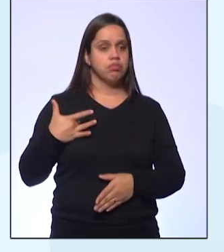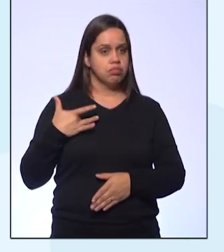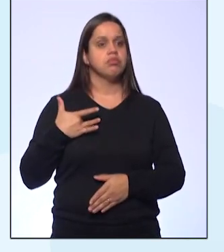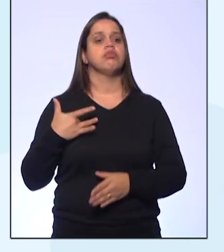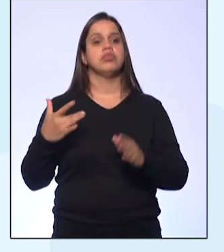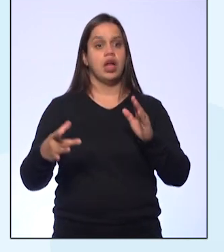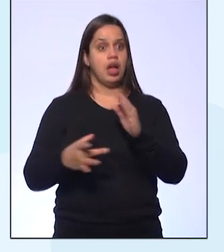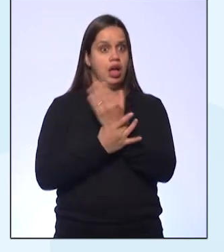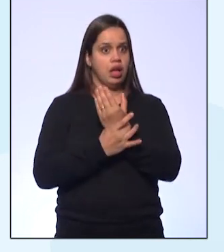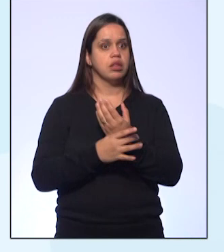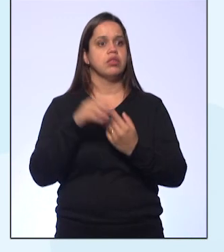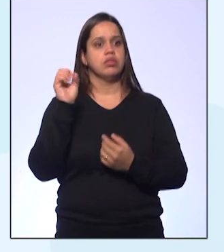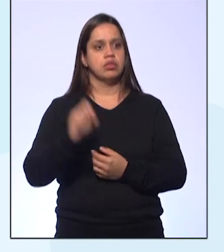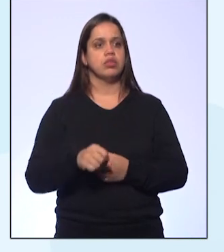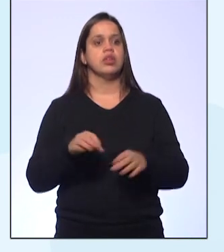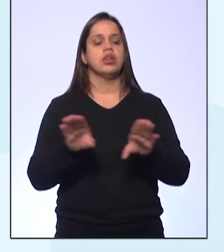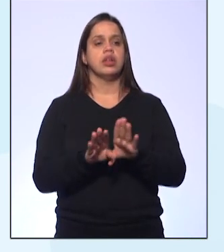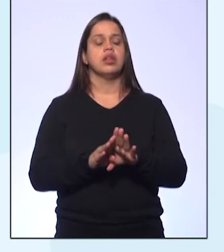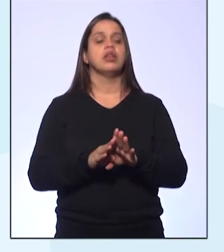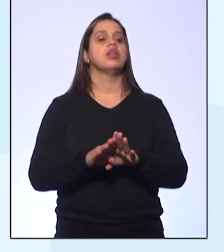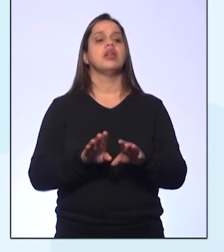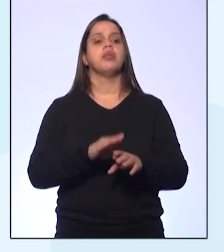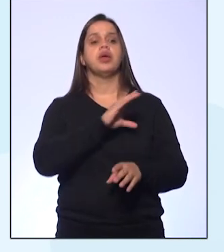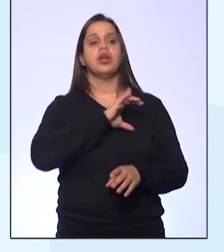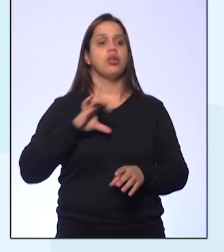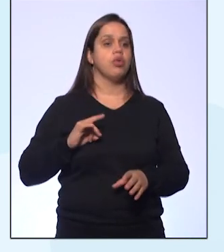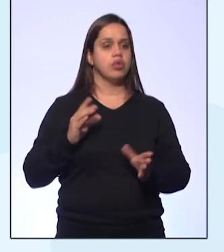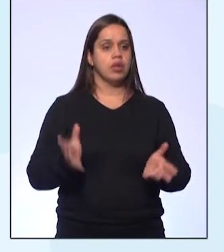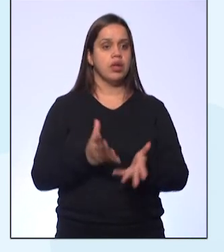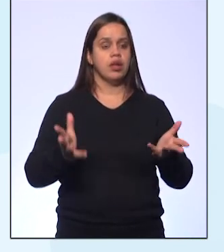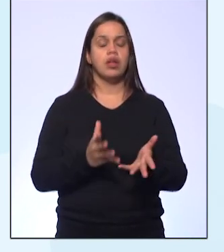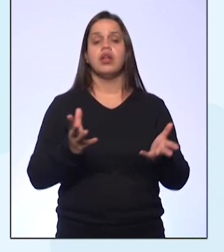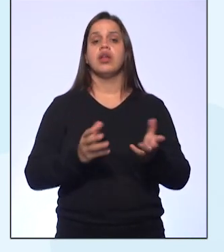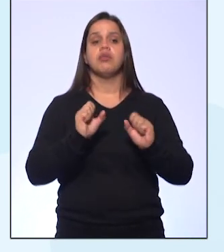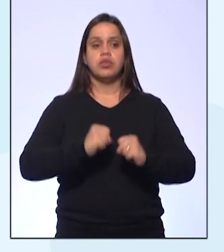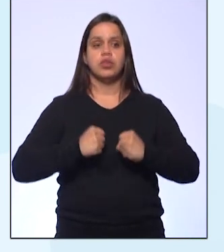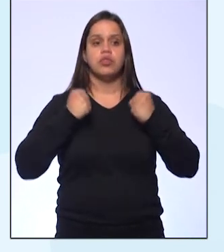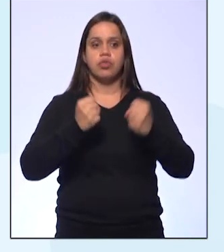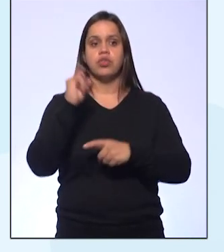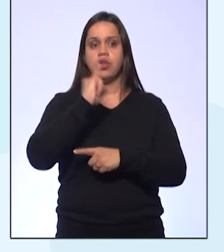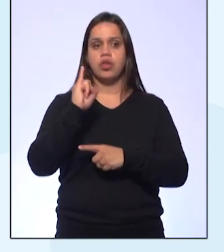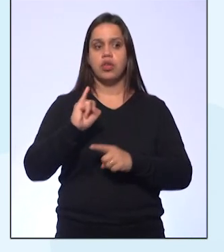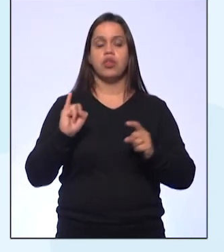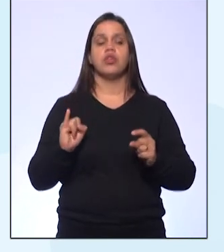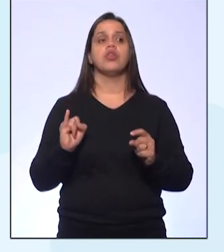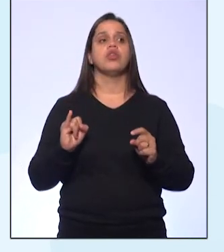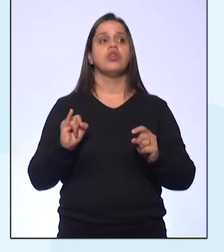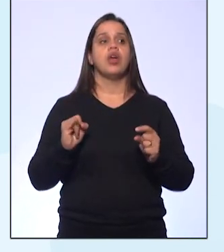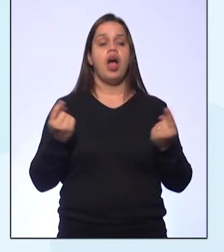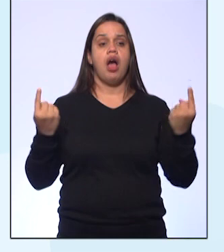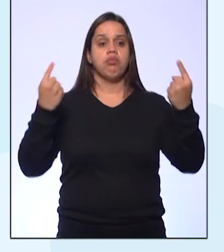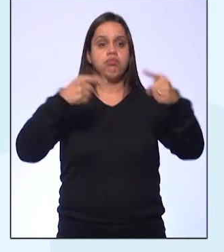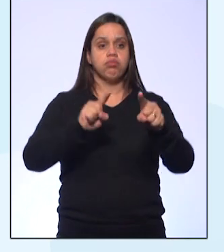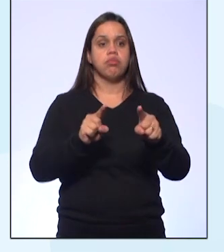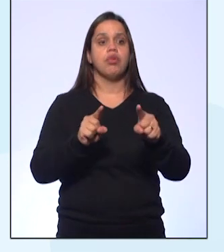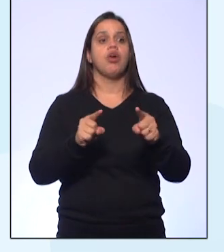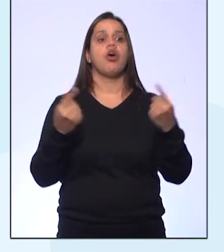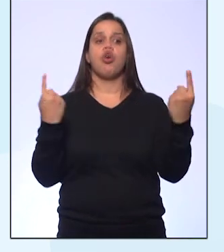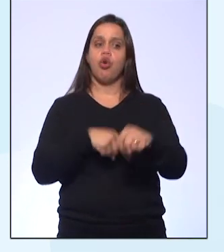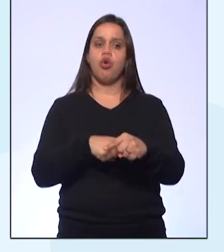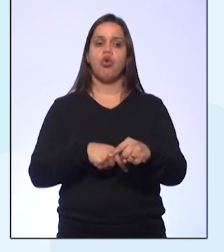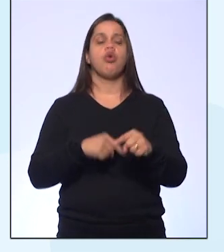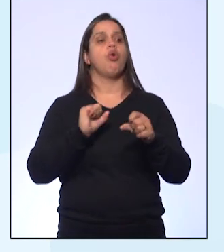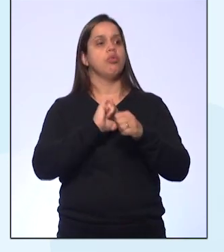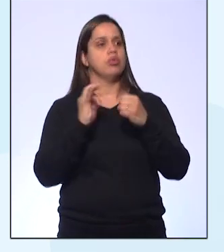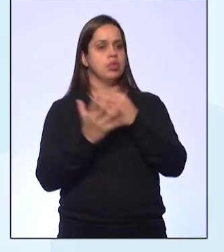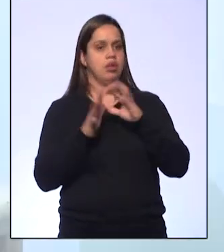à saúde e coordena esforços internacionais no combate a pandemias.